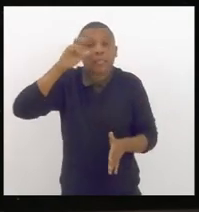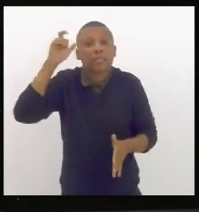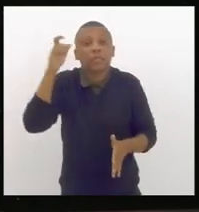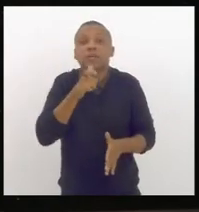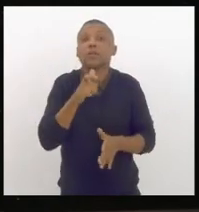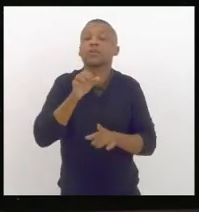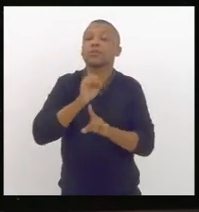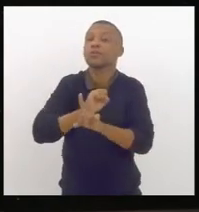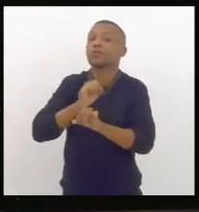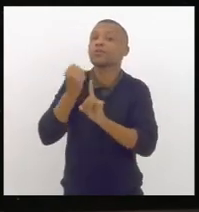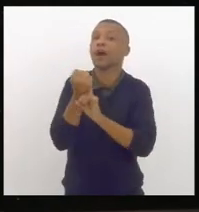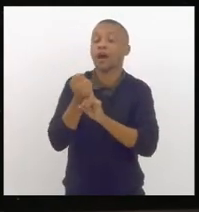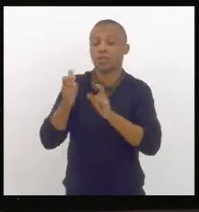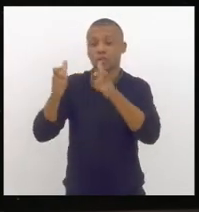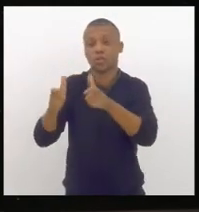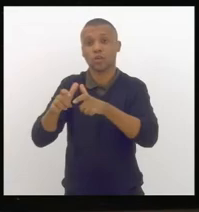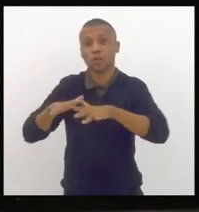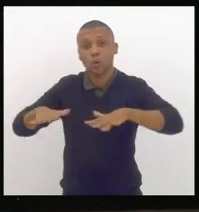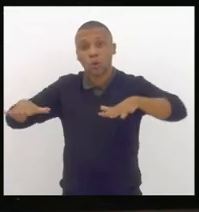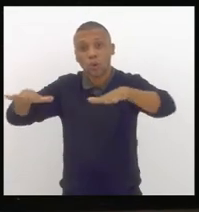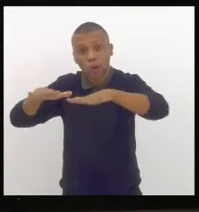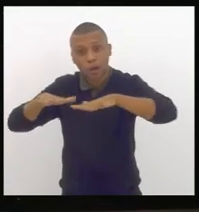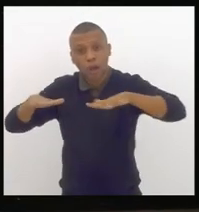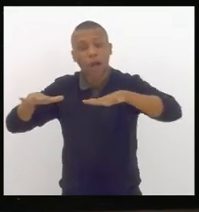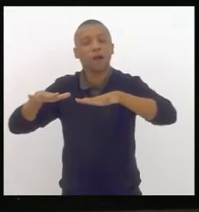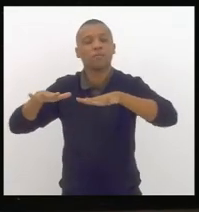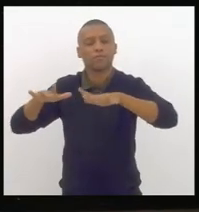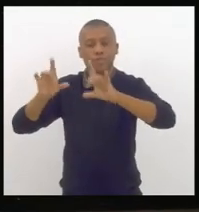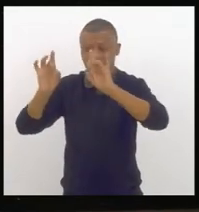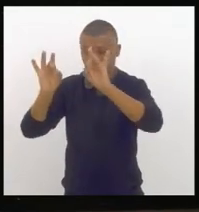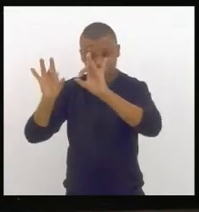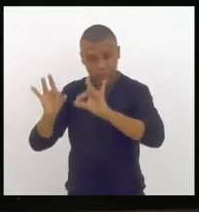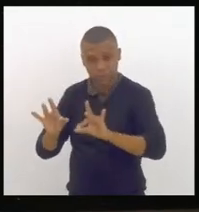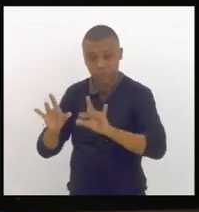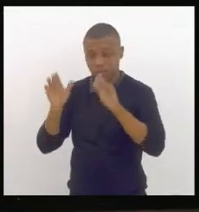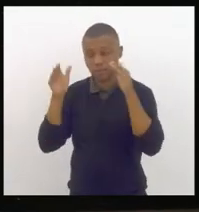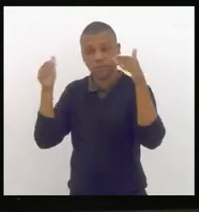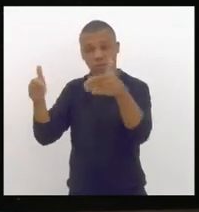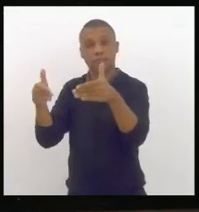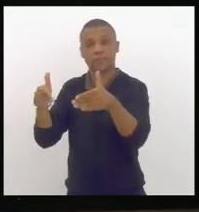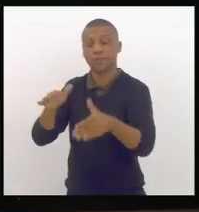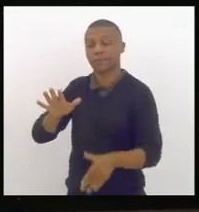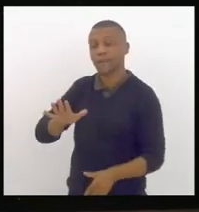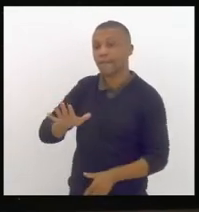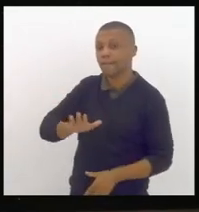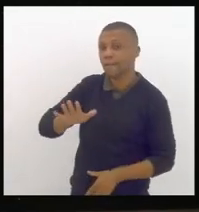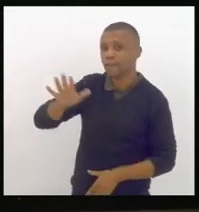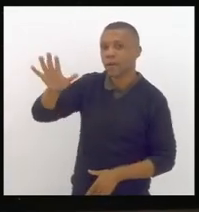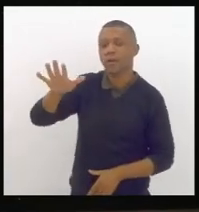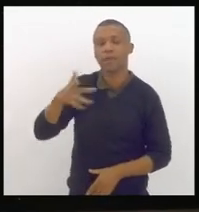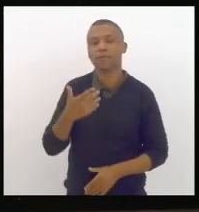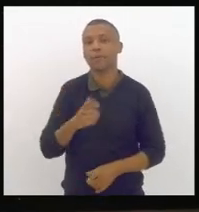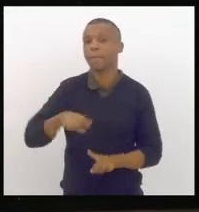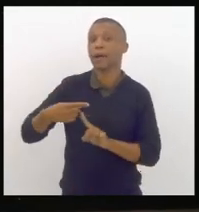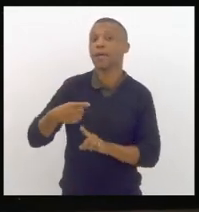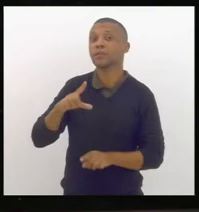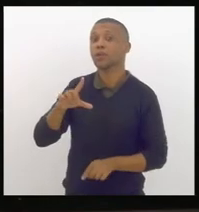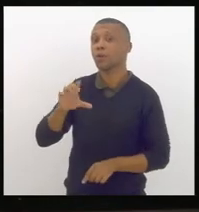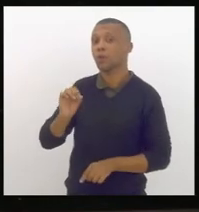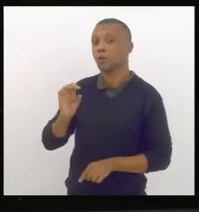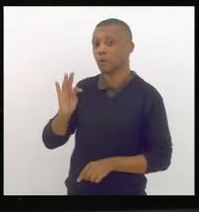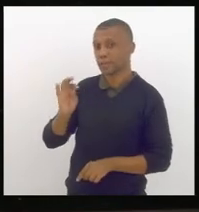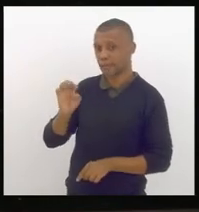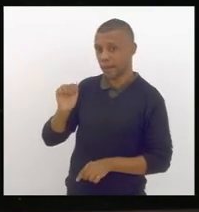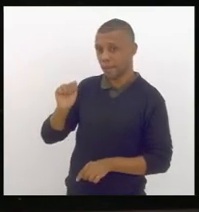e áreas de especial interesse social são áreas de favelas e loteamentos.